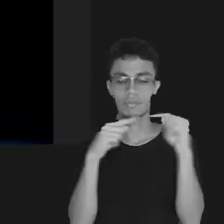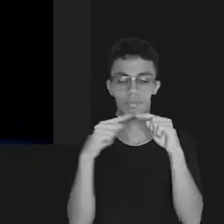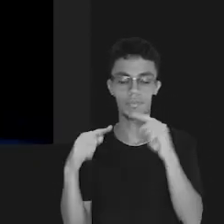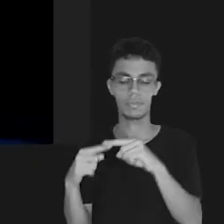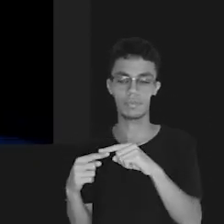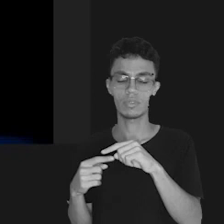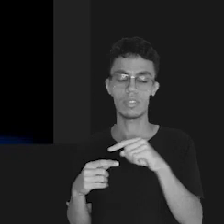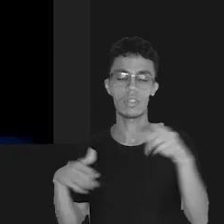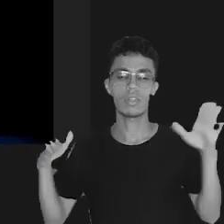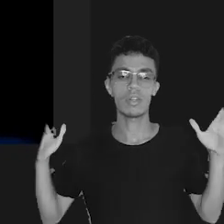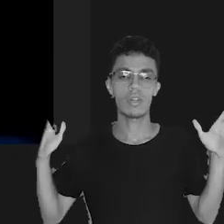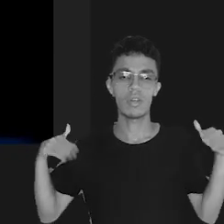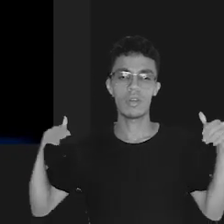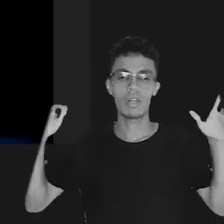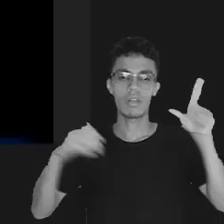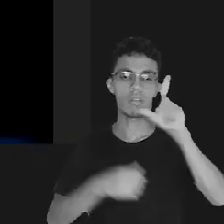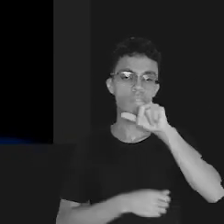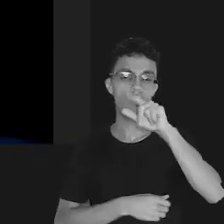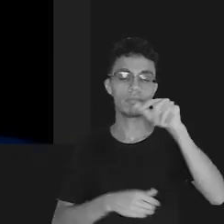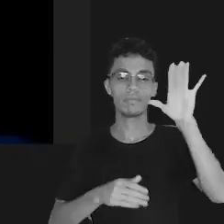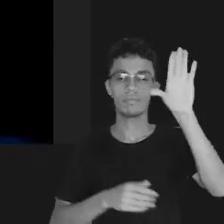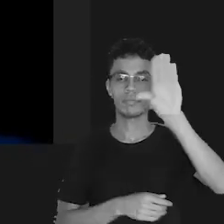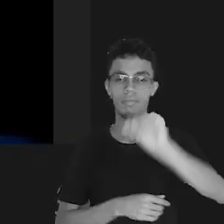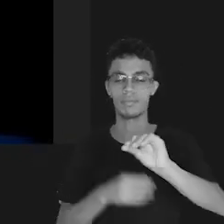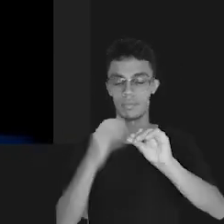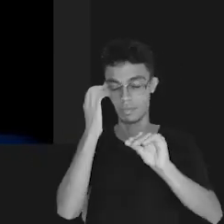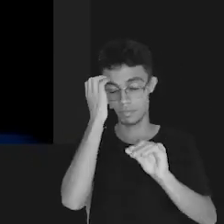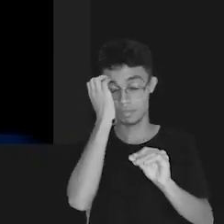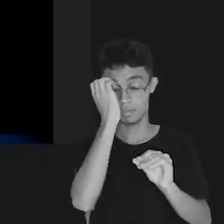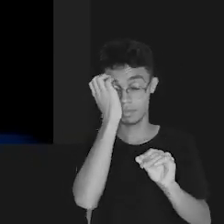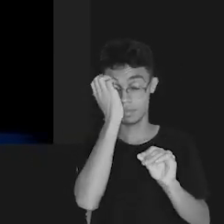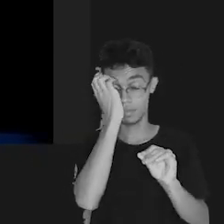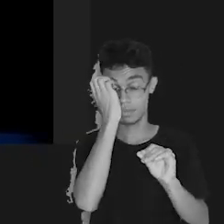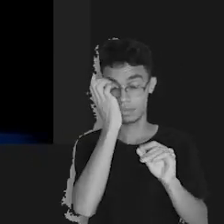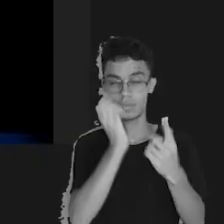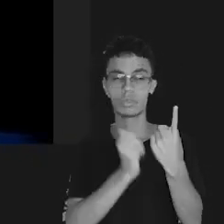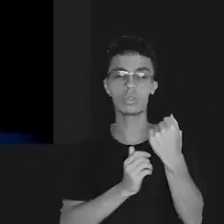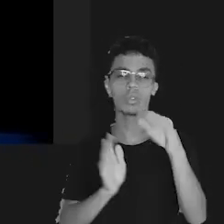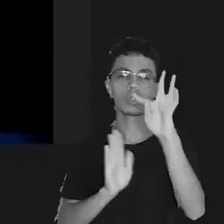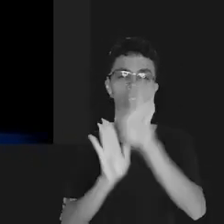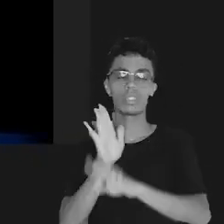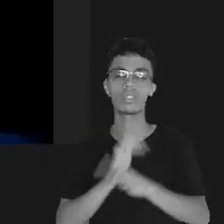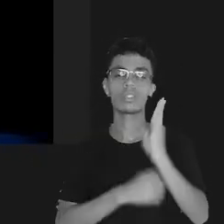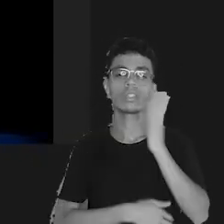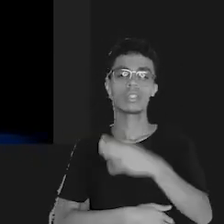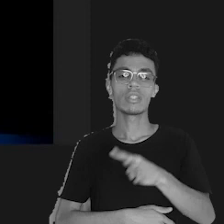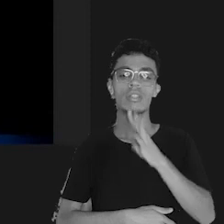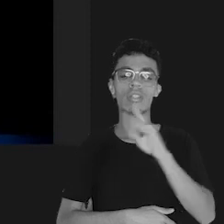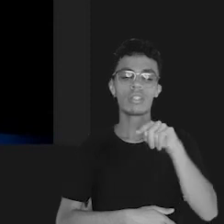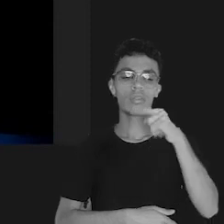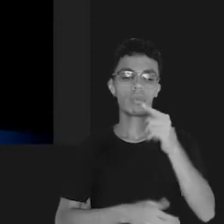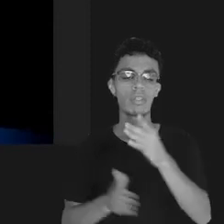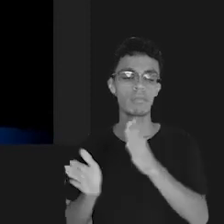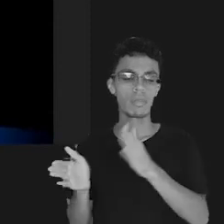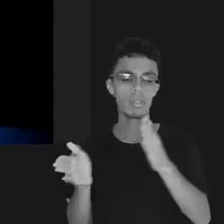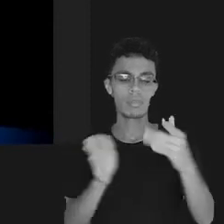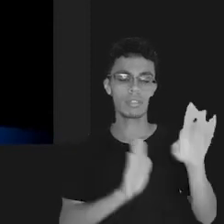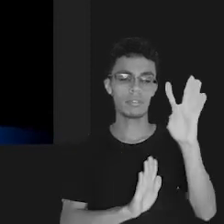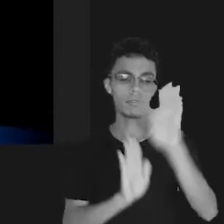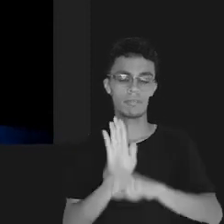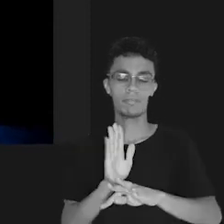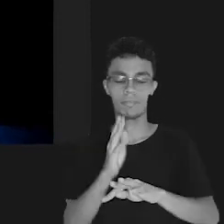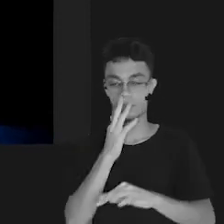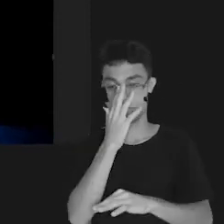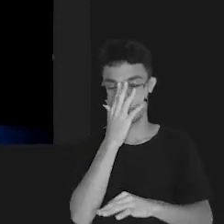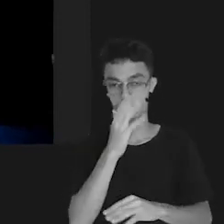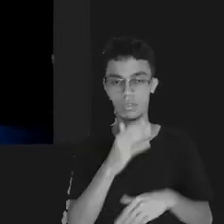As Aves da Noite, quando, né? Acho que foi o único texto que você conhecia, e depois foi todos esses outros textos